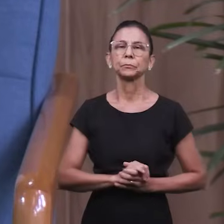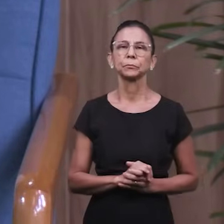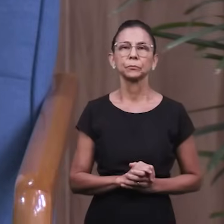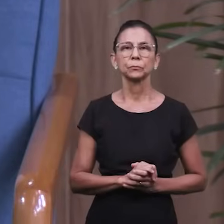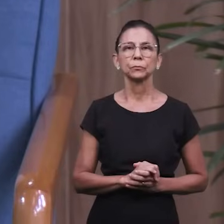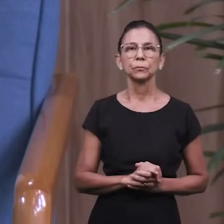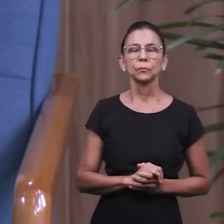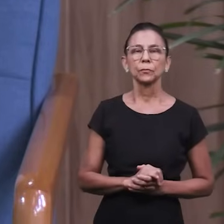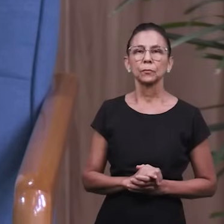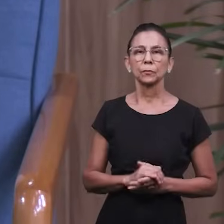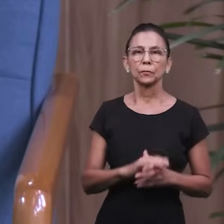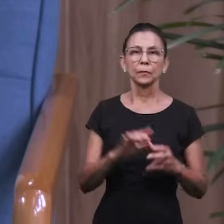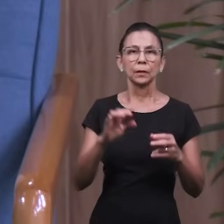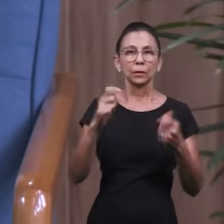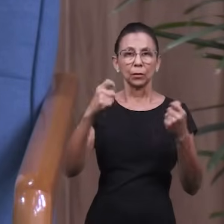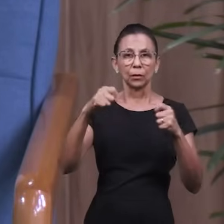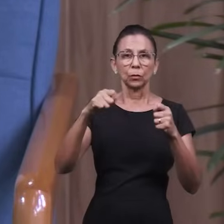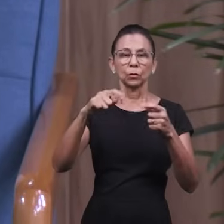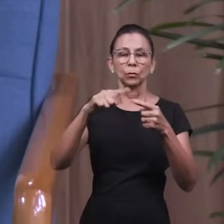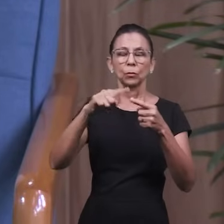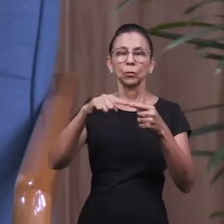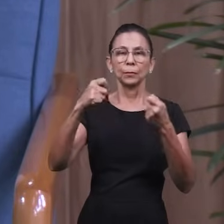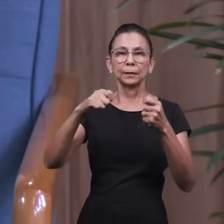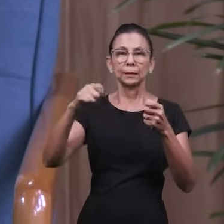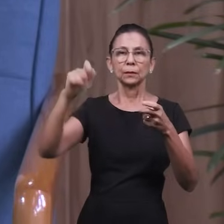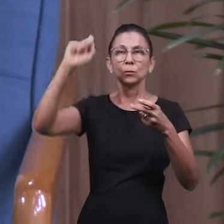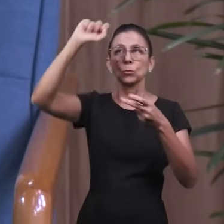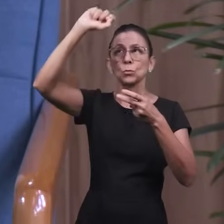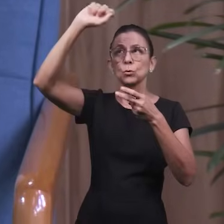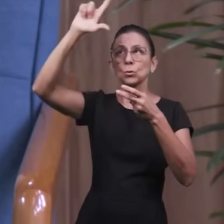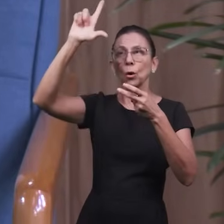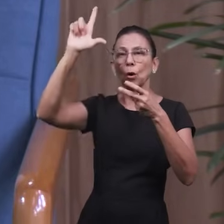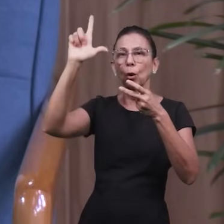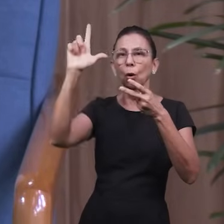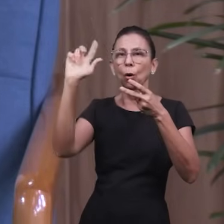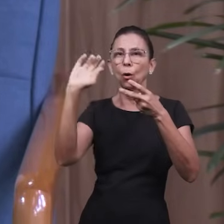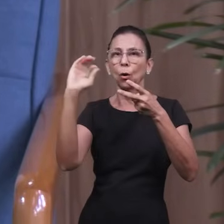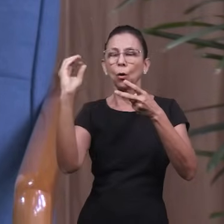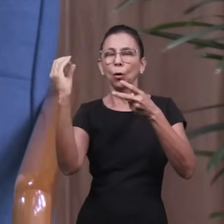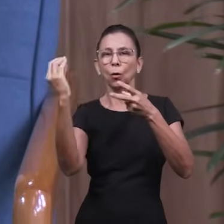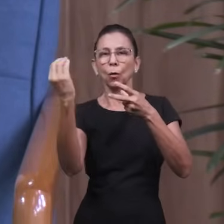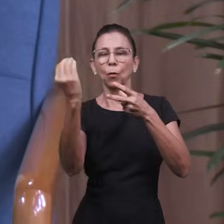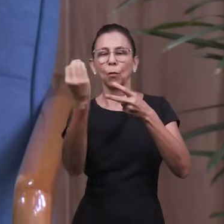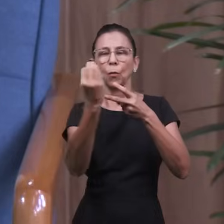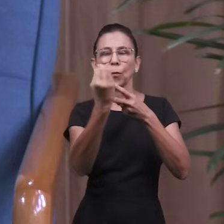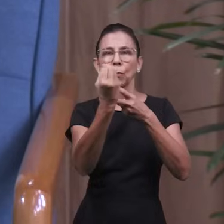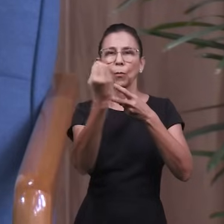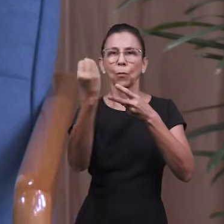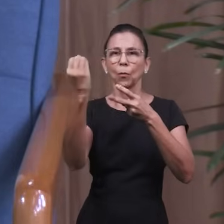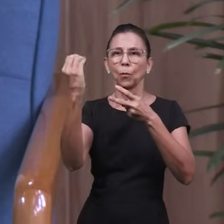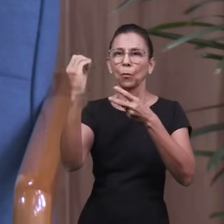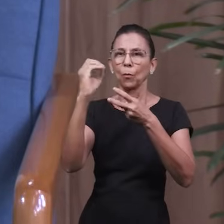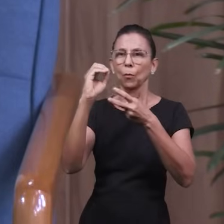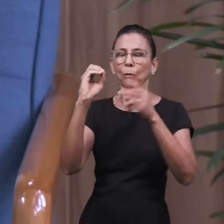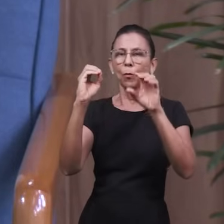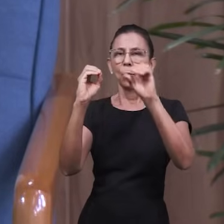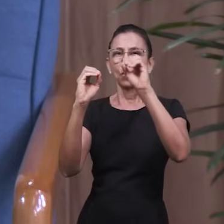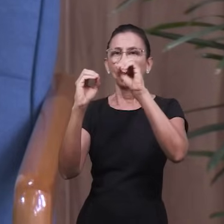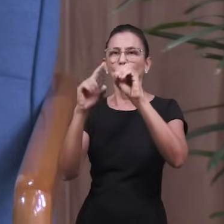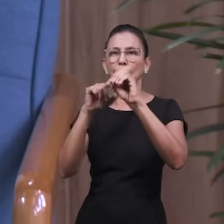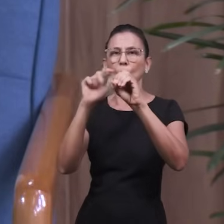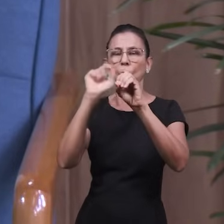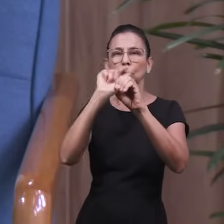lua é tipo da igreja, o sol é tipo de Jesus, né? Quando nós vemos as características de Jesus no livro de